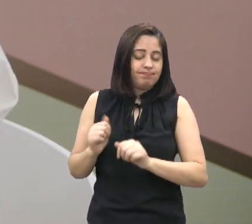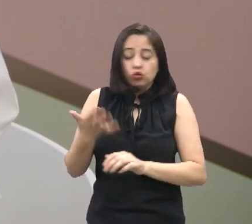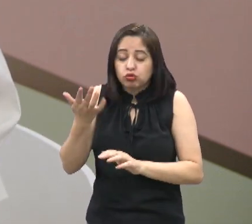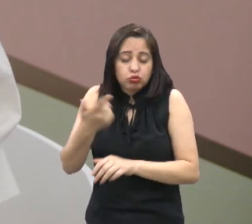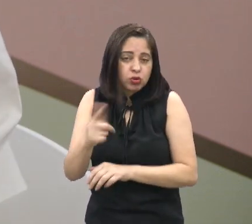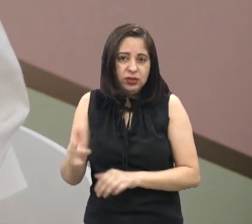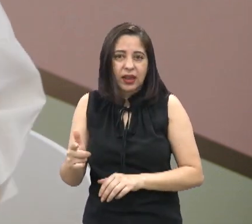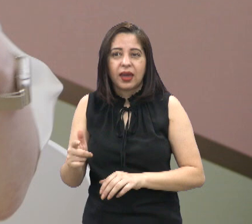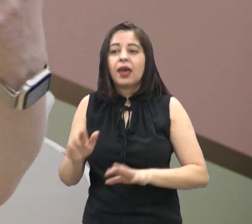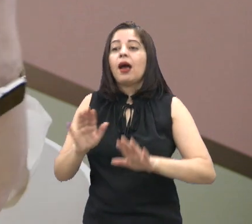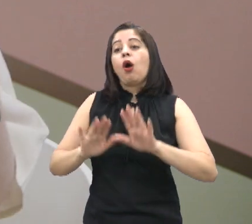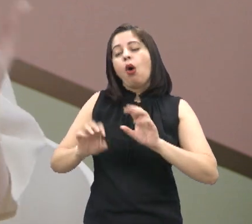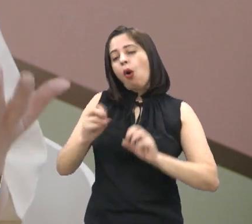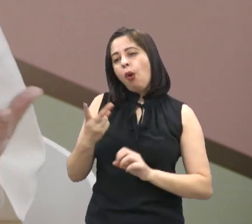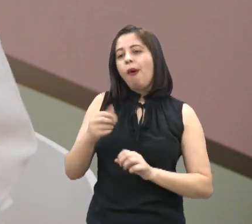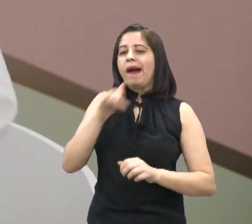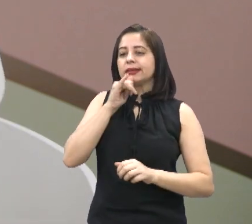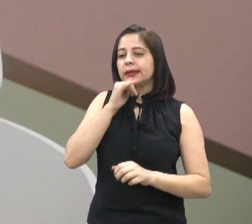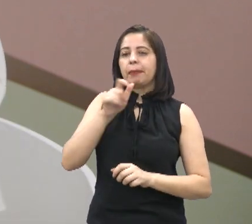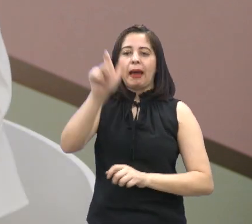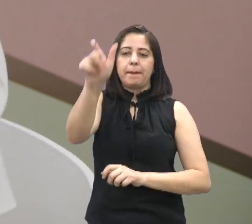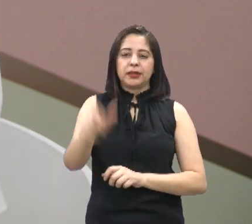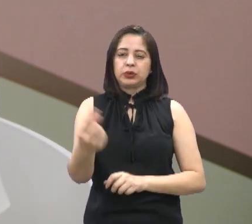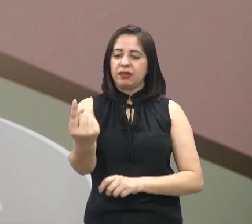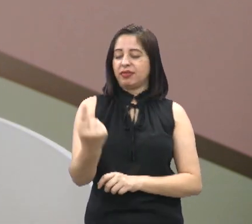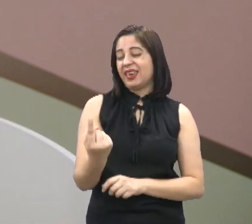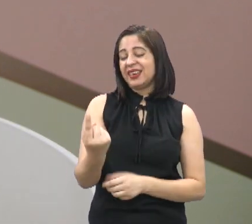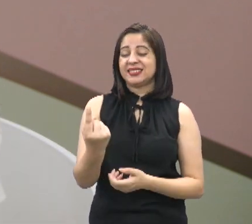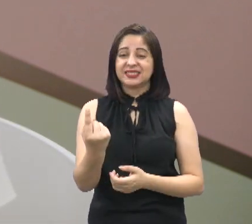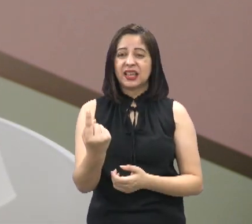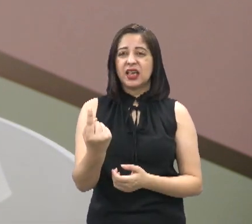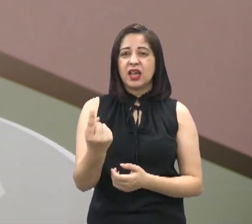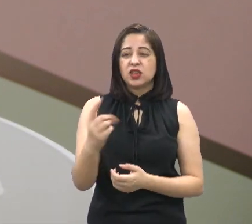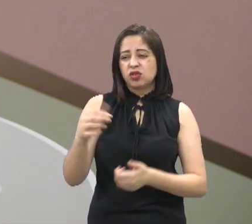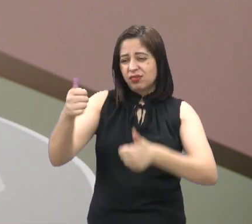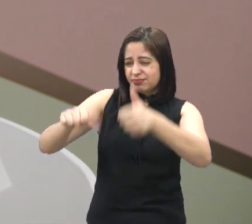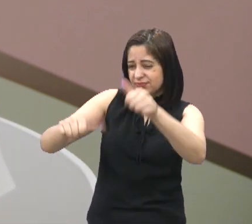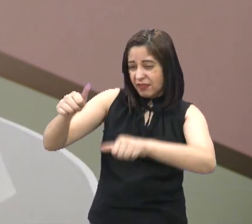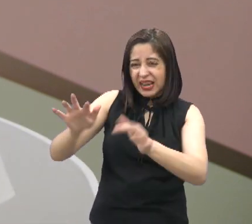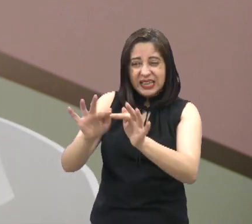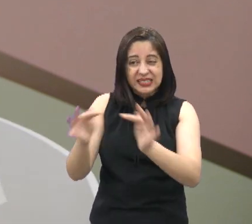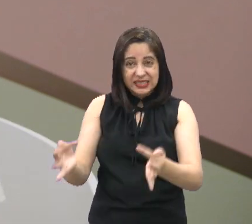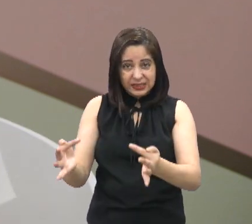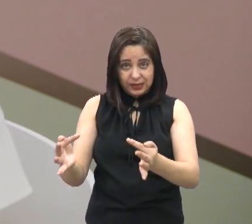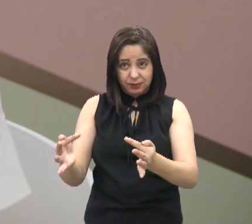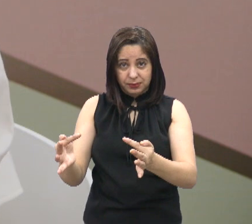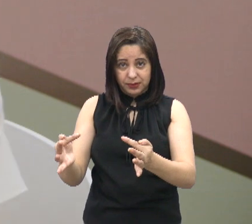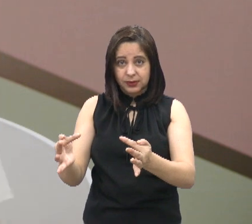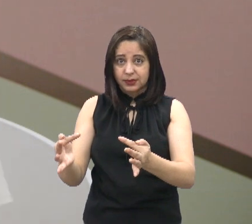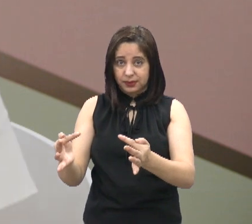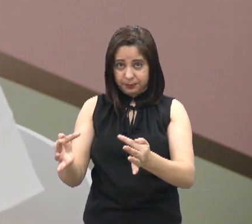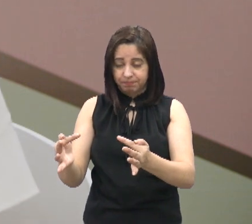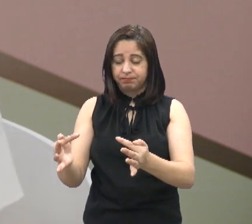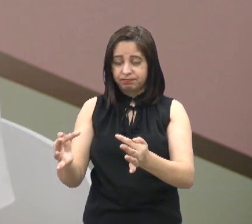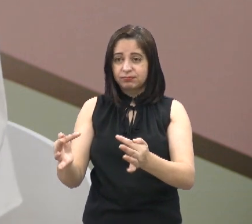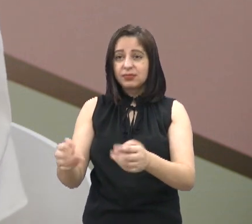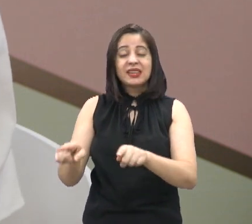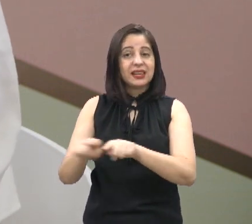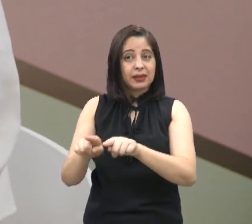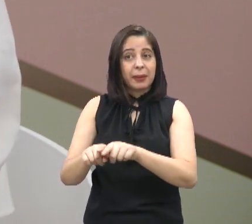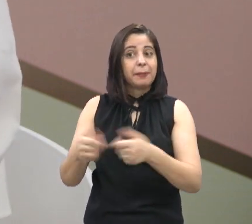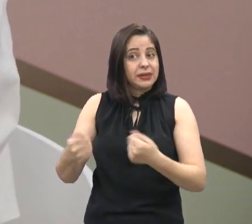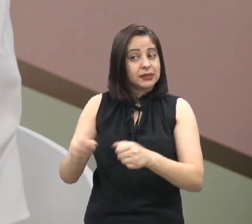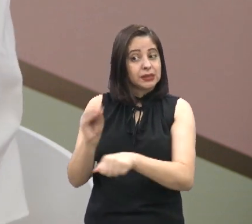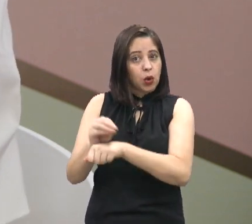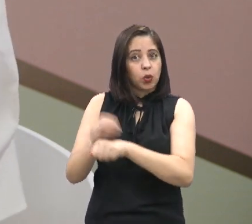doutora, eu quero saber se eu tenho alguma coisa, a gente faz uma avaliação, acompanha, mas a nossa prevenção mais é nos cuidados da densidade mineral óssea em relação à osteoporose